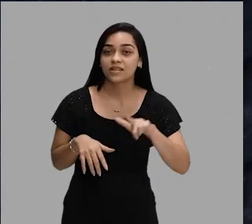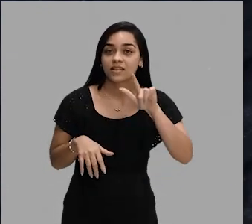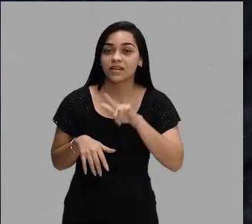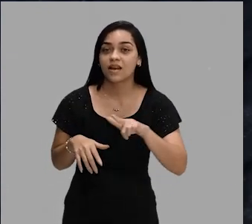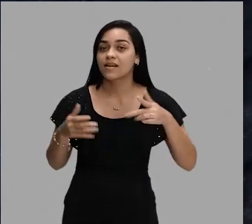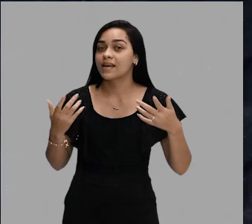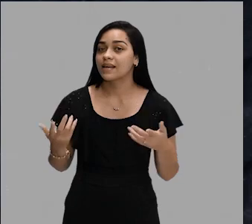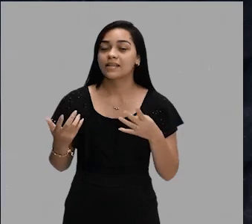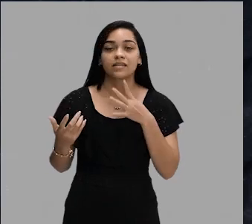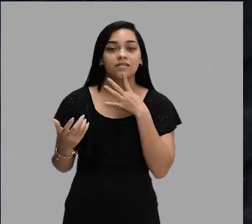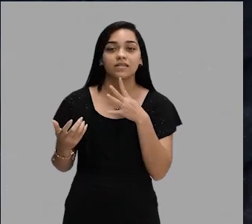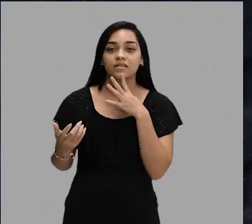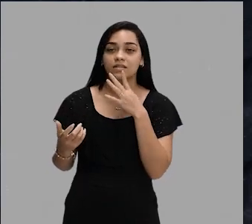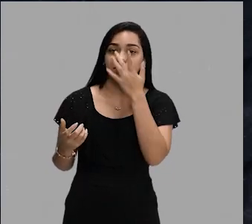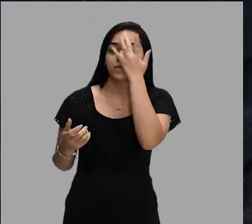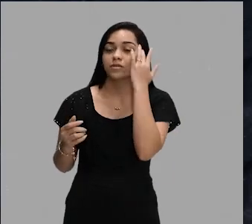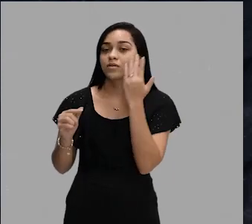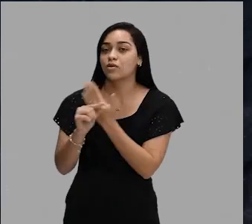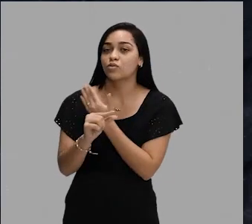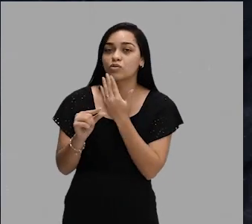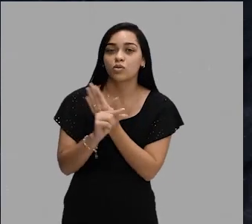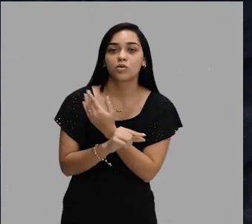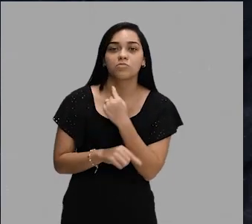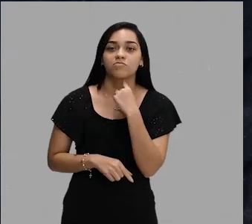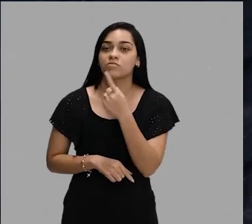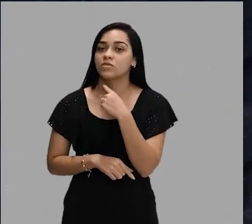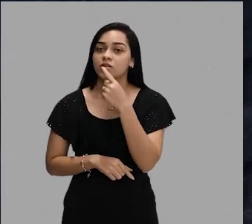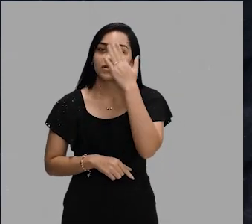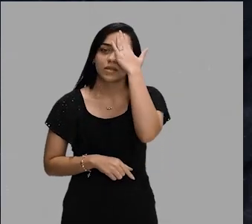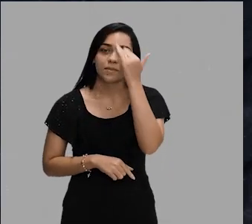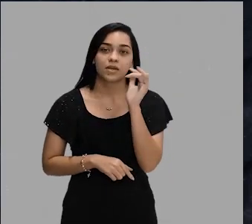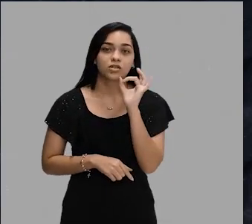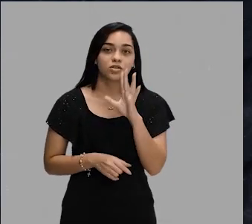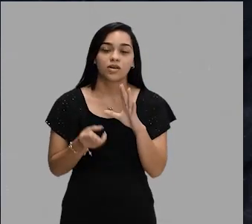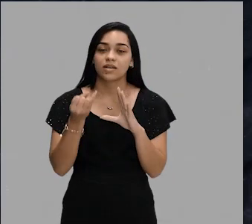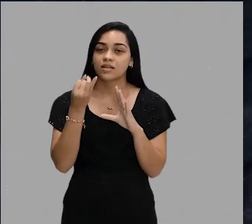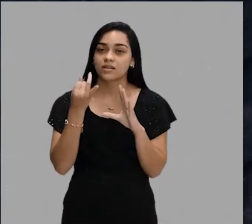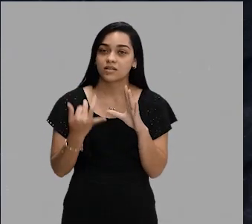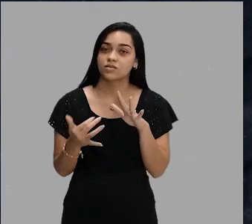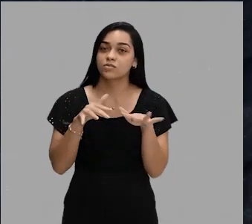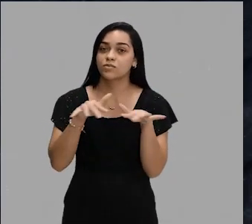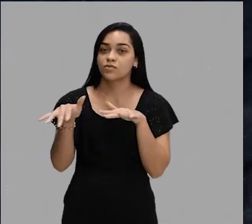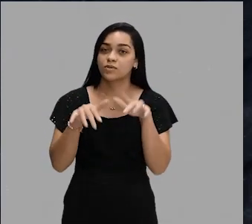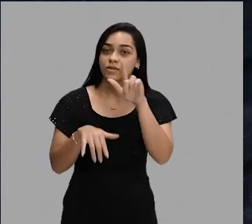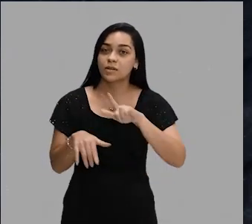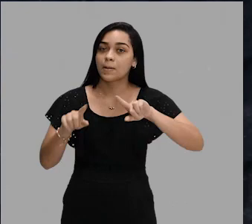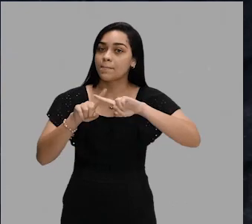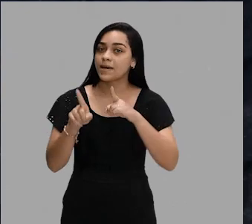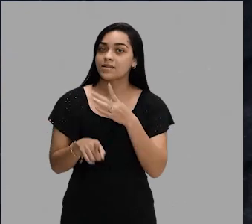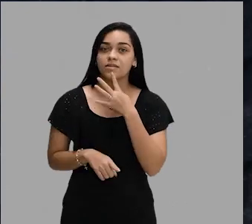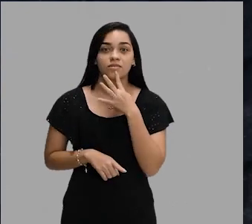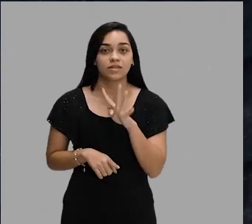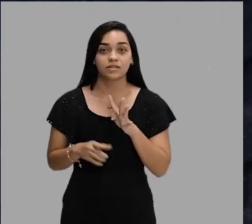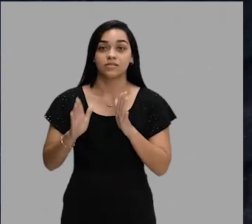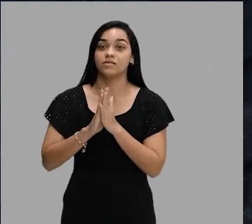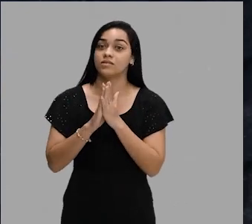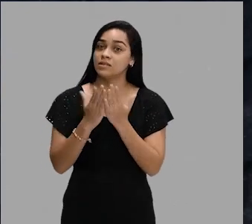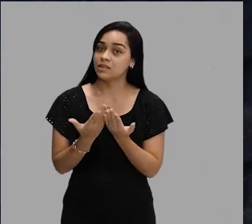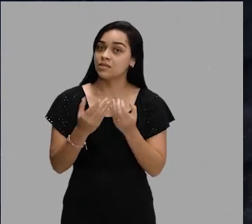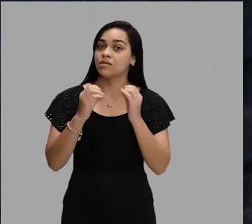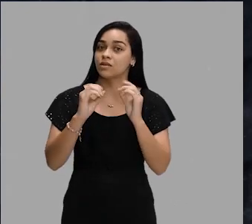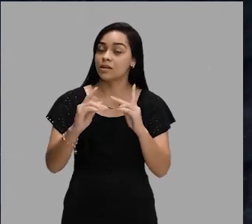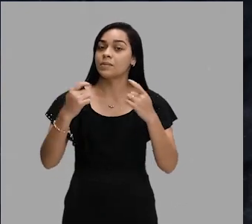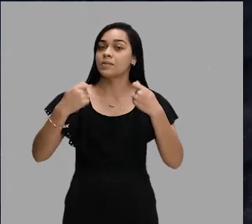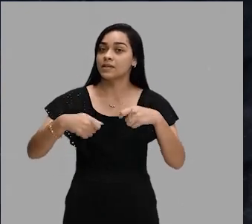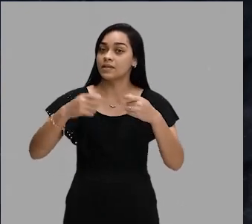não conhecer os autores. Não adianta saber somente as características do movimento literário e não conhecer as obras, tá bom?